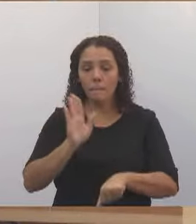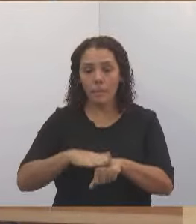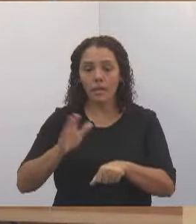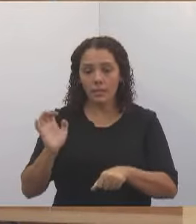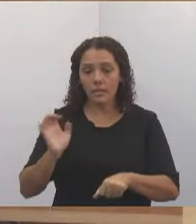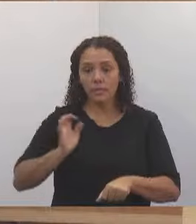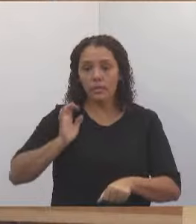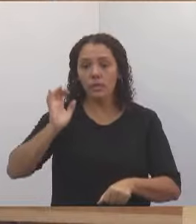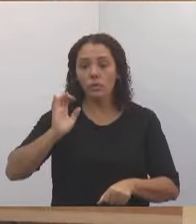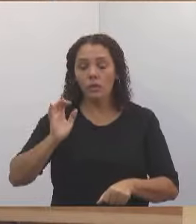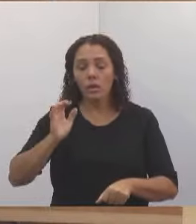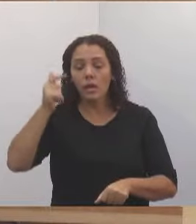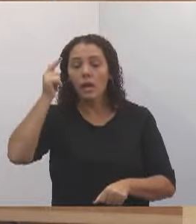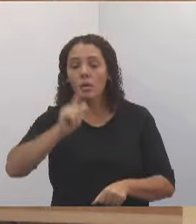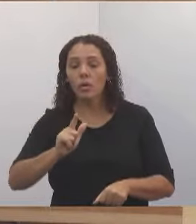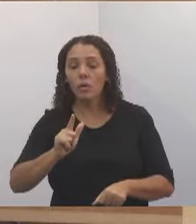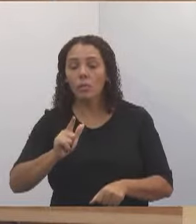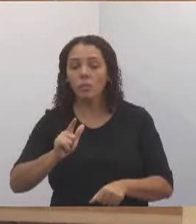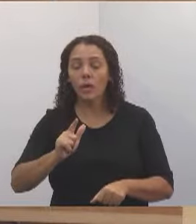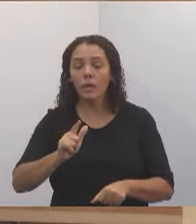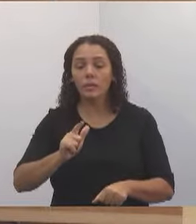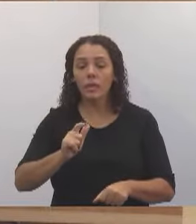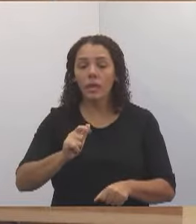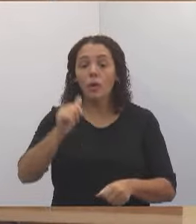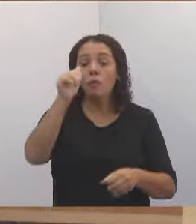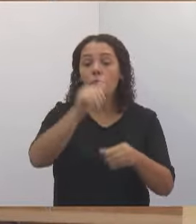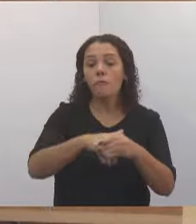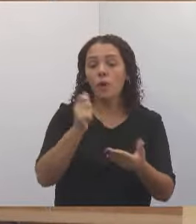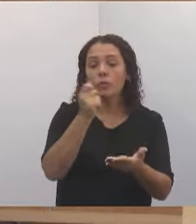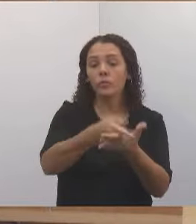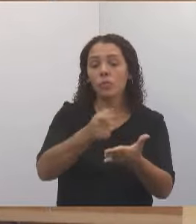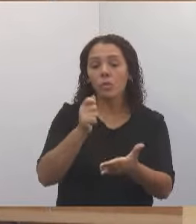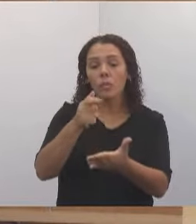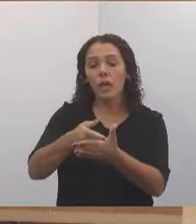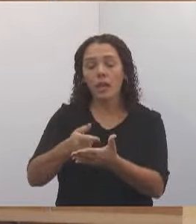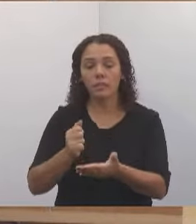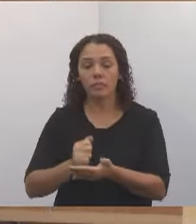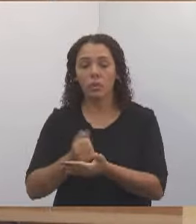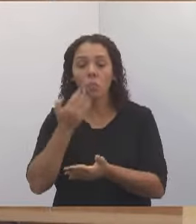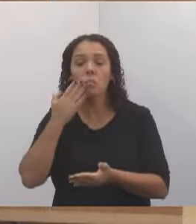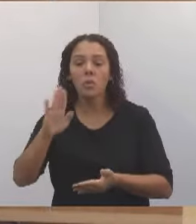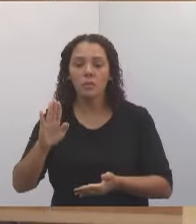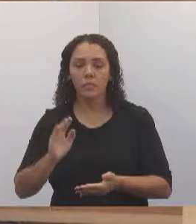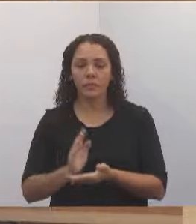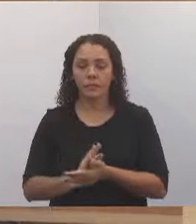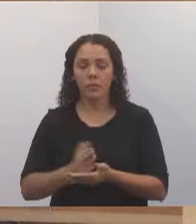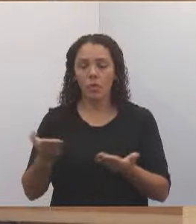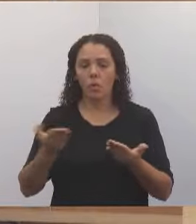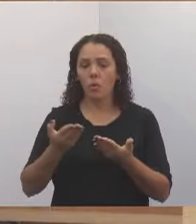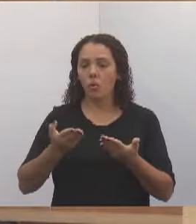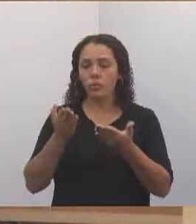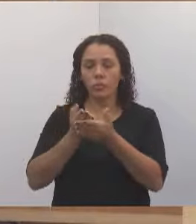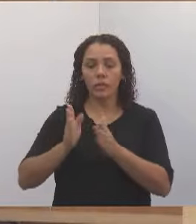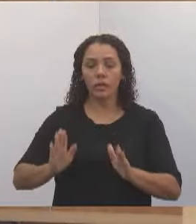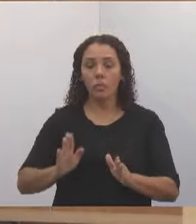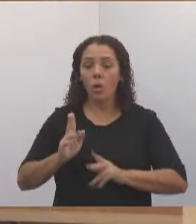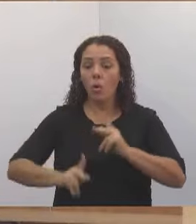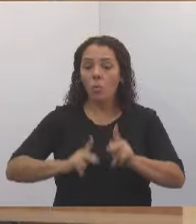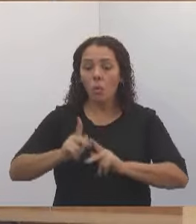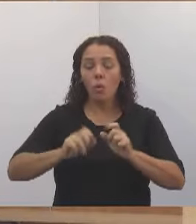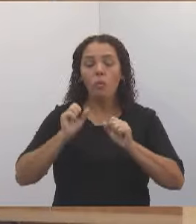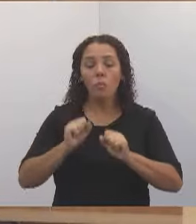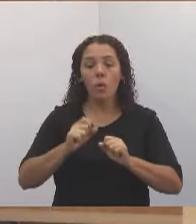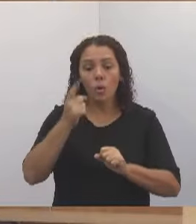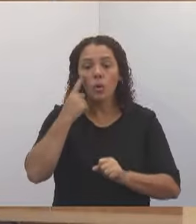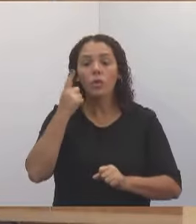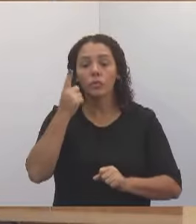e acaba comprando o voto das pessoas. E hoje já não tem mais isso. Hoje a população pode acompanhar